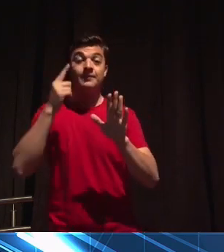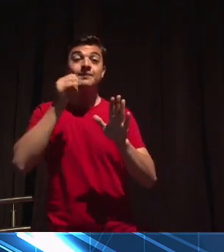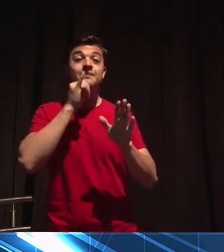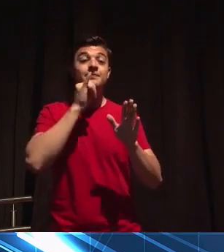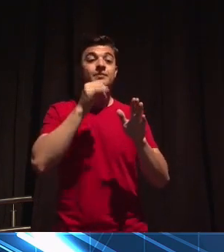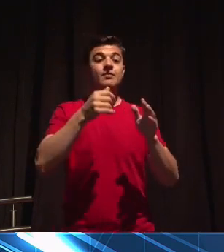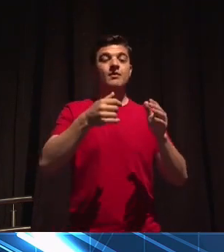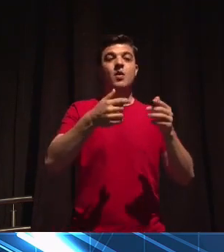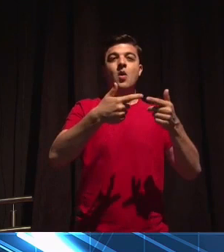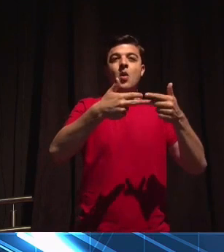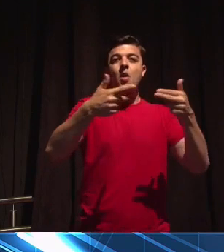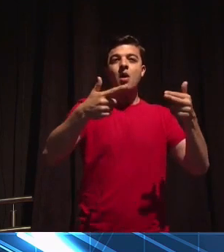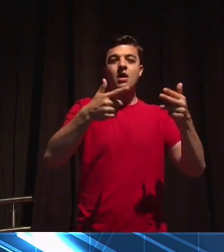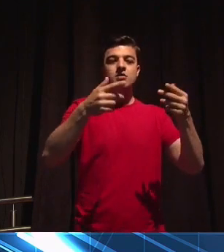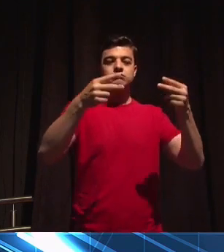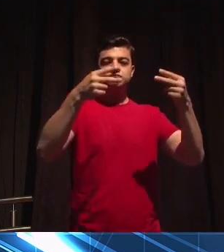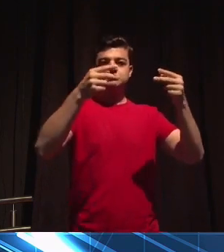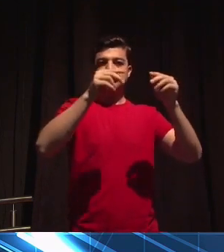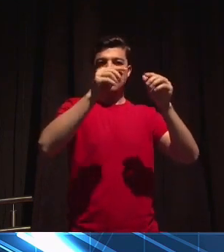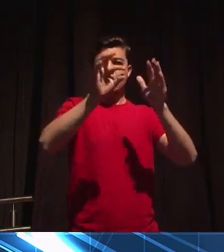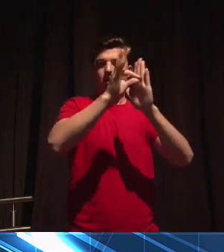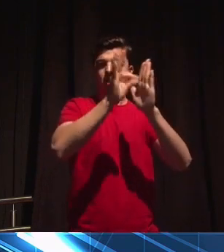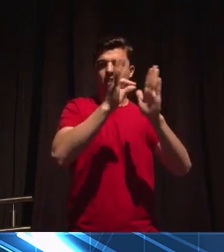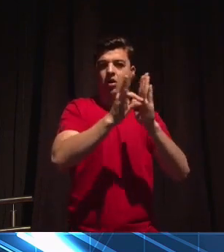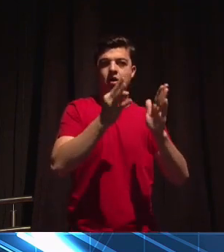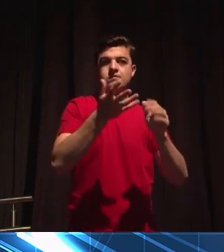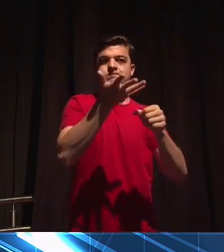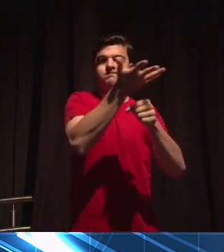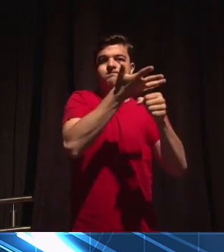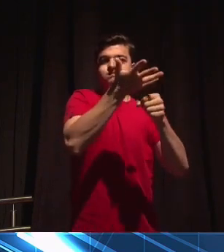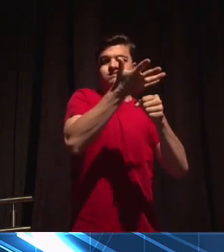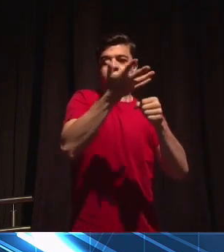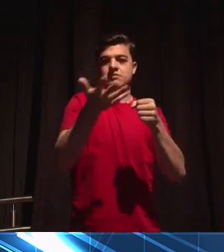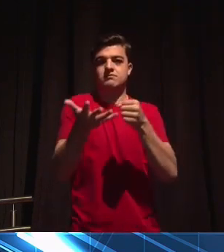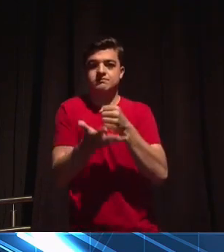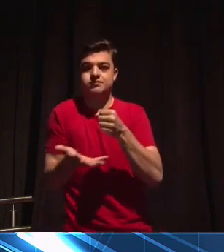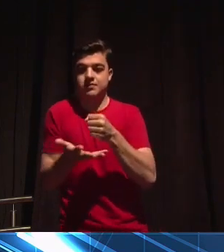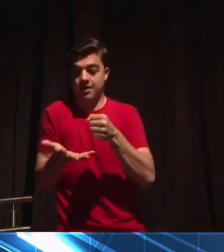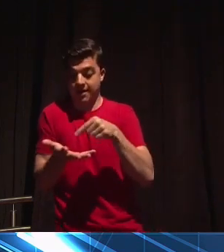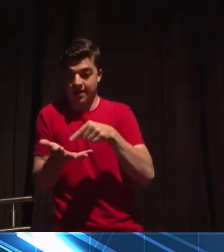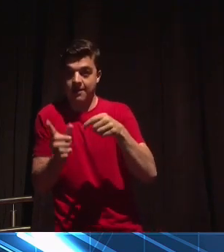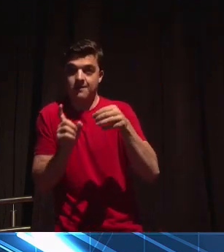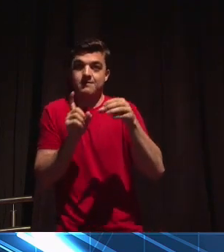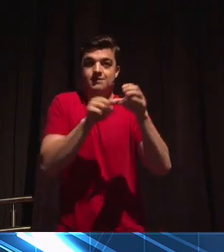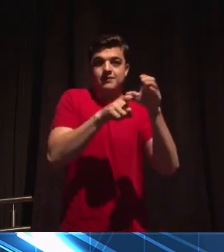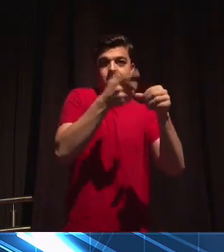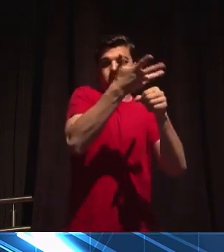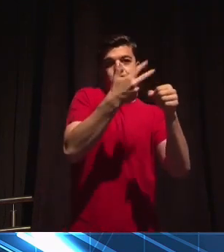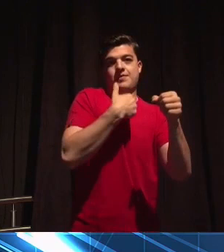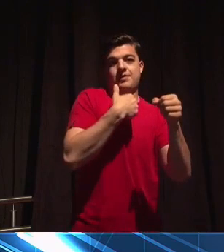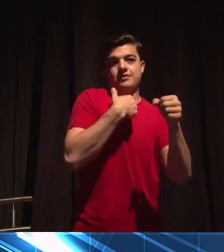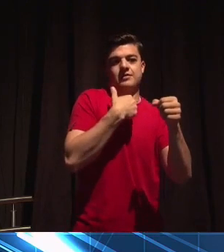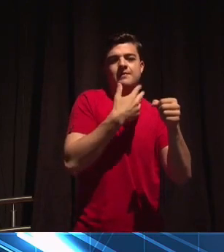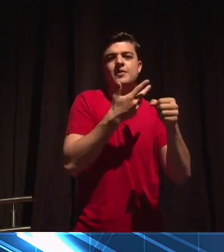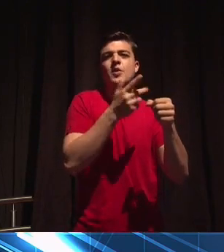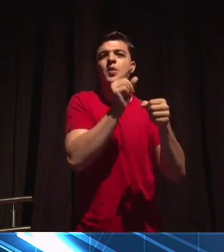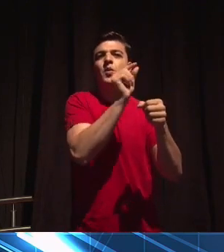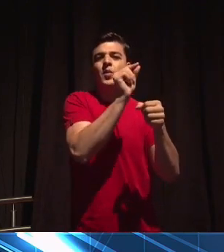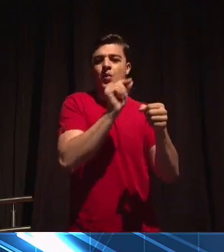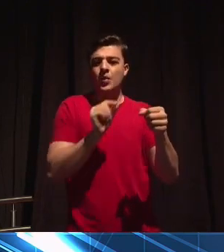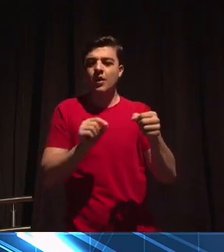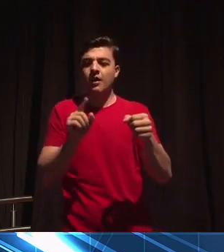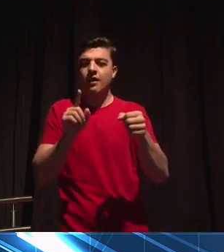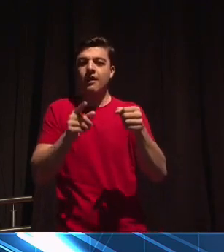devem depender de Abstrações então tem essa história de alto nível e baixo nível o que que é alto nível pessoal são regras de negócio que que é